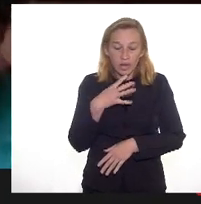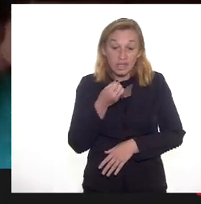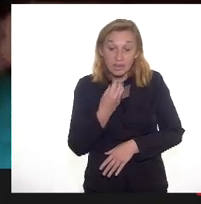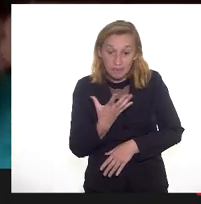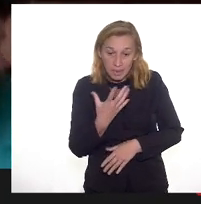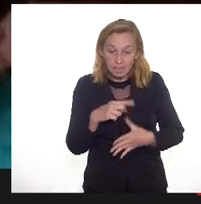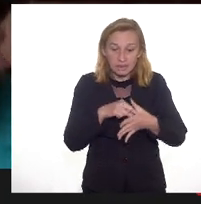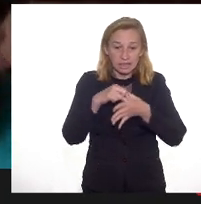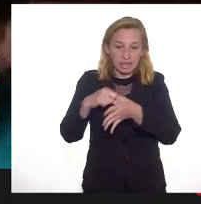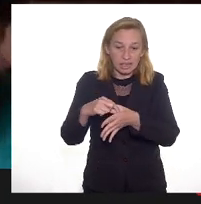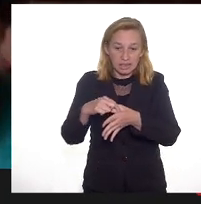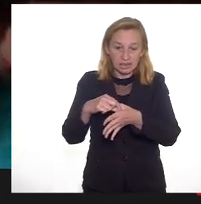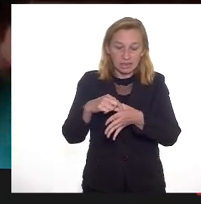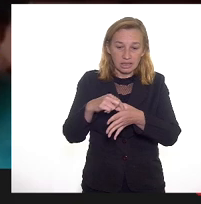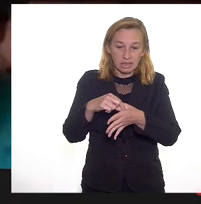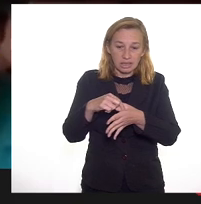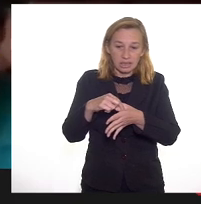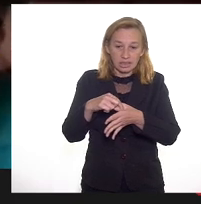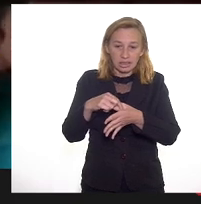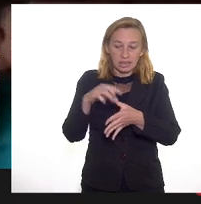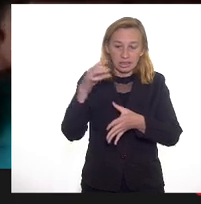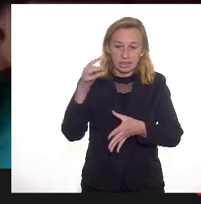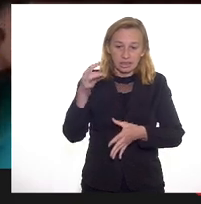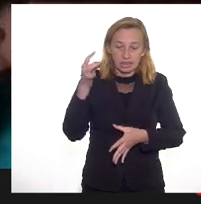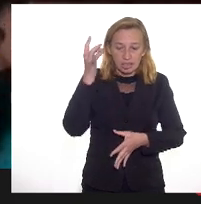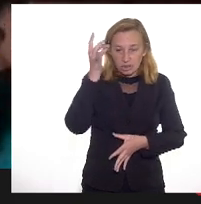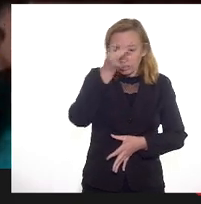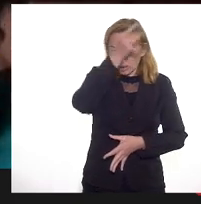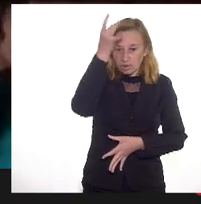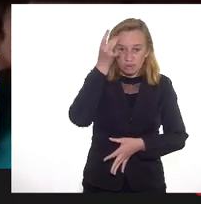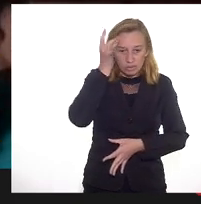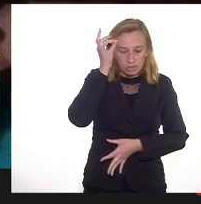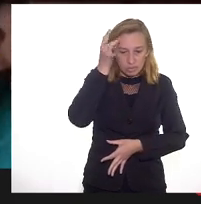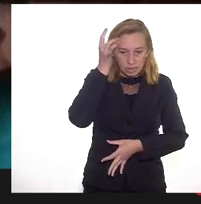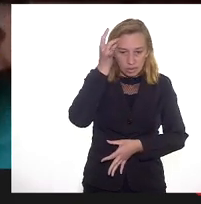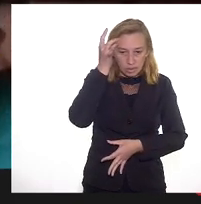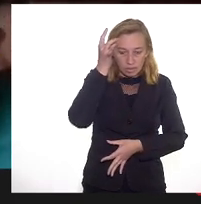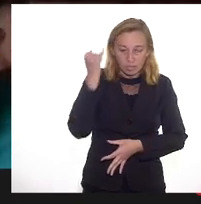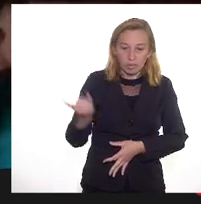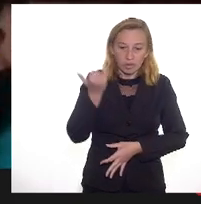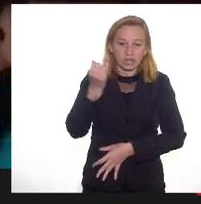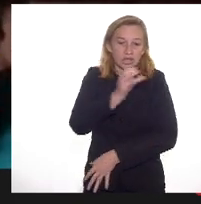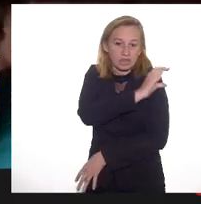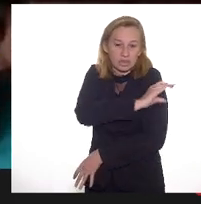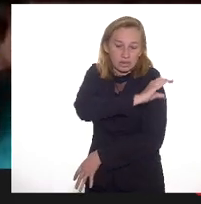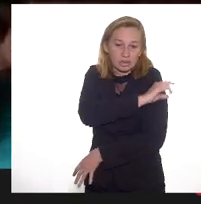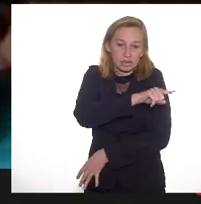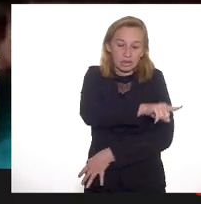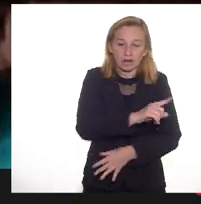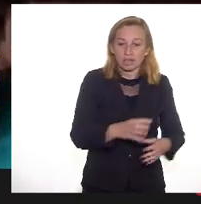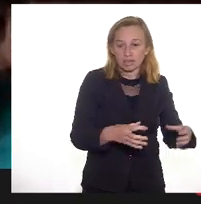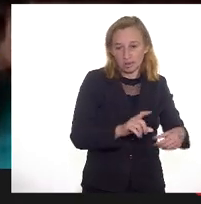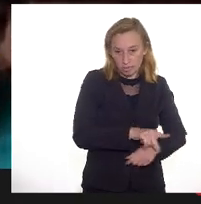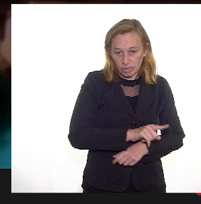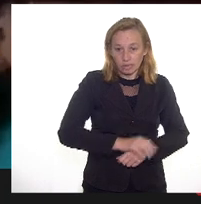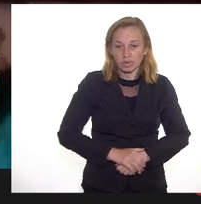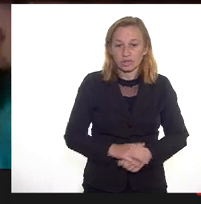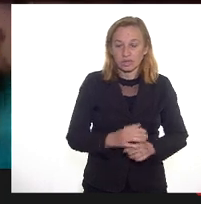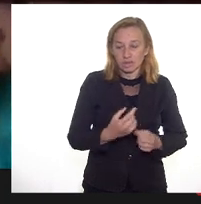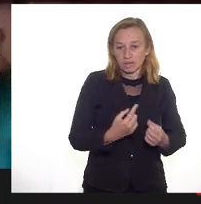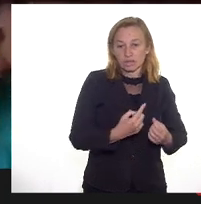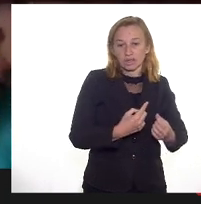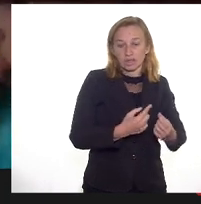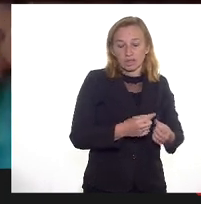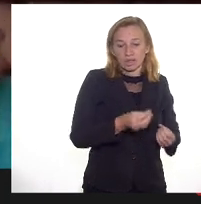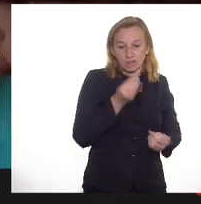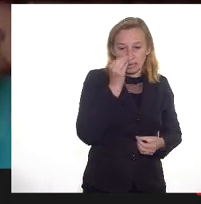liderança espiritual importante ali na região de Campos, né? Ameaçado, enfim, com uma série de